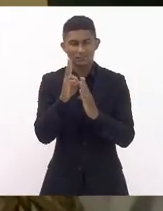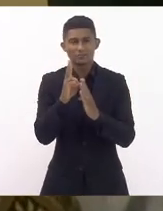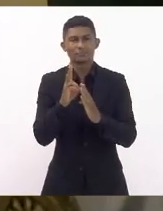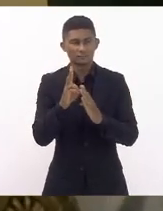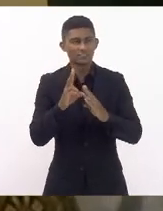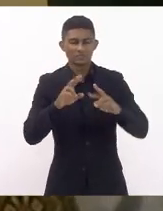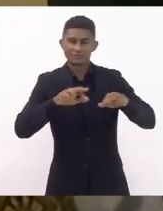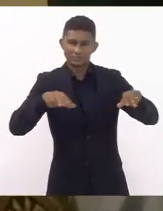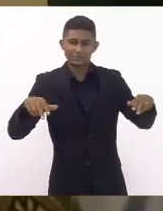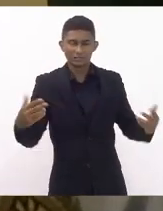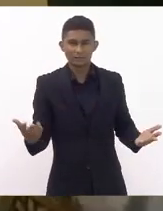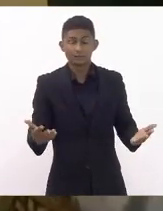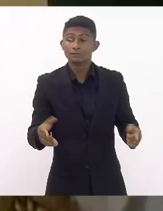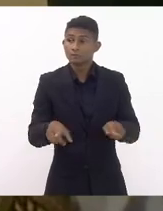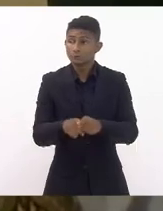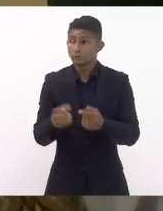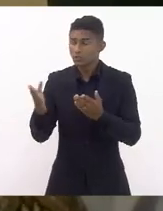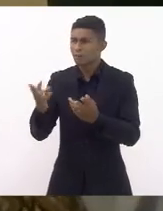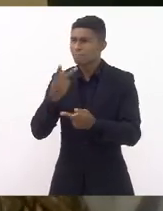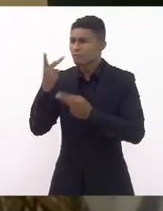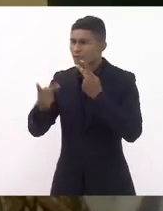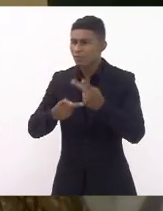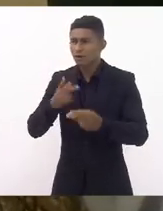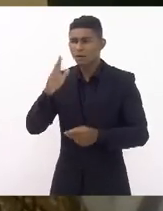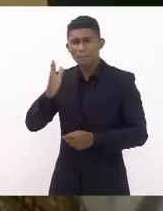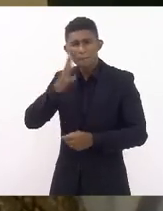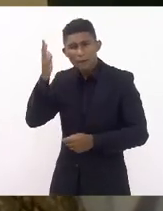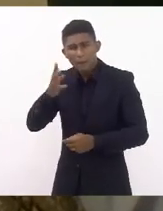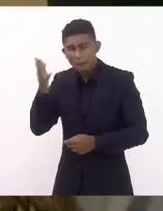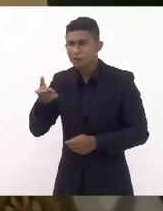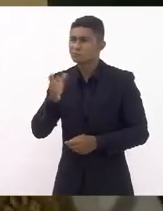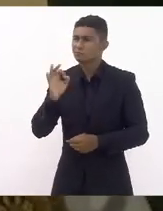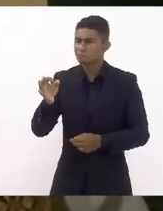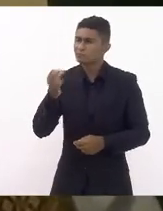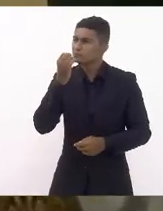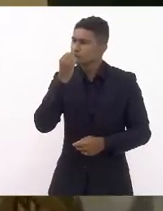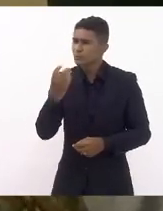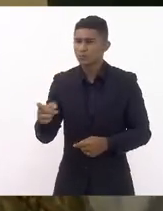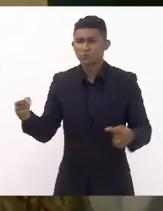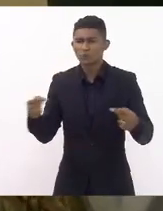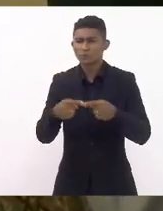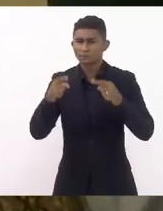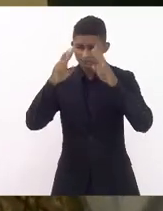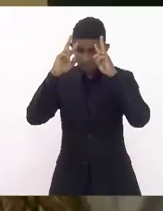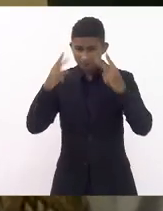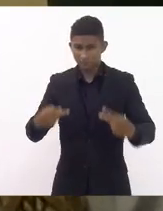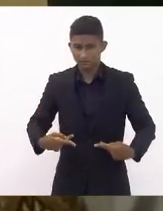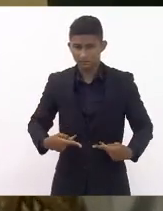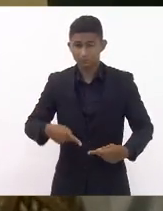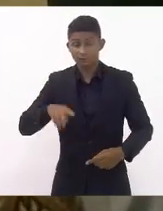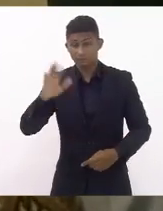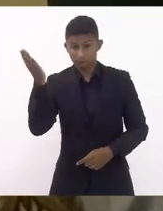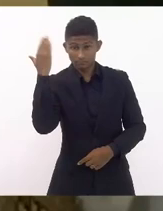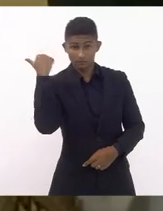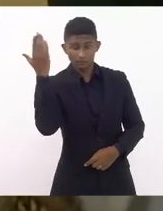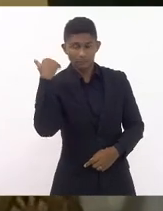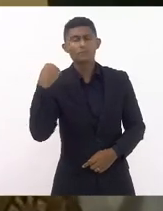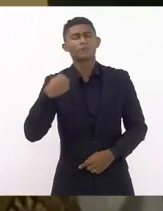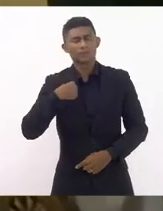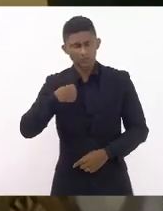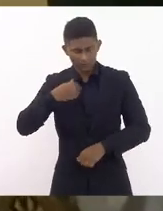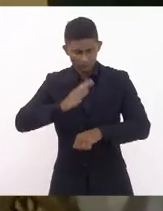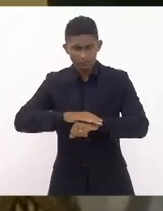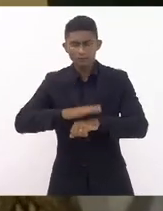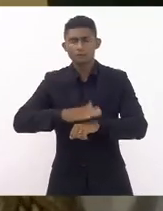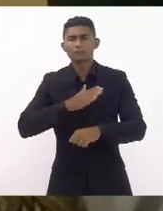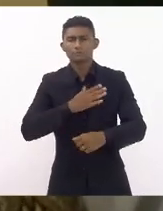fala e com a sua, com seu posicionamento sempre humanista. Lá atrás, eu fiz leis